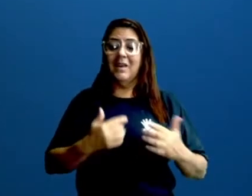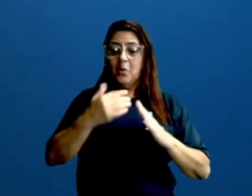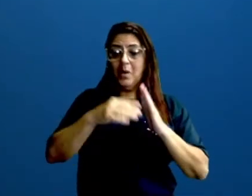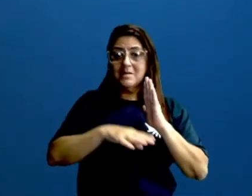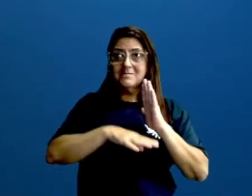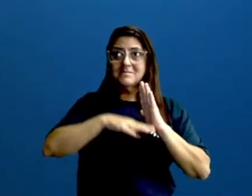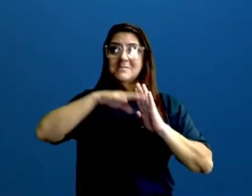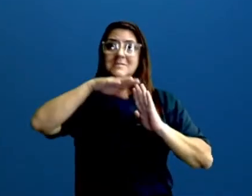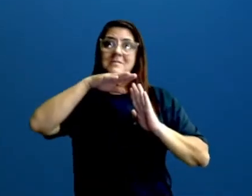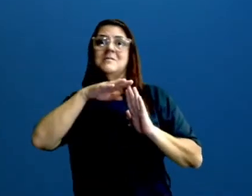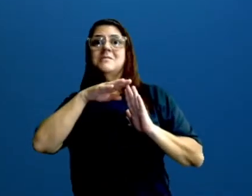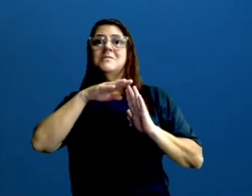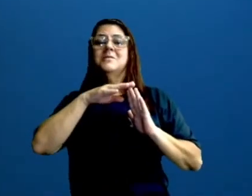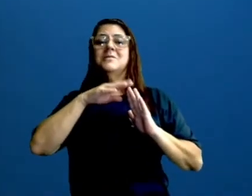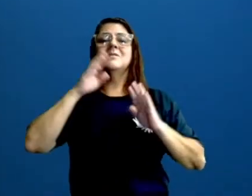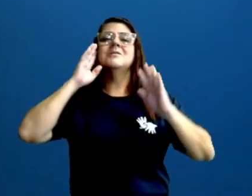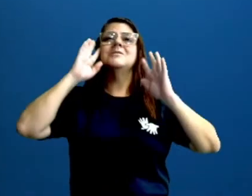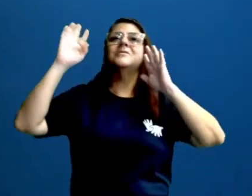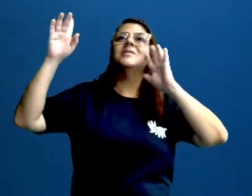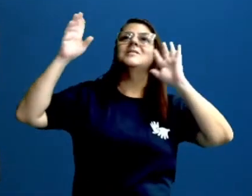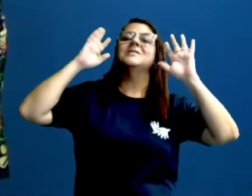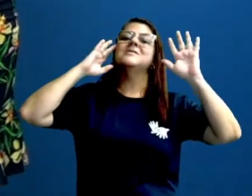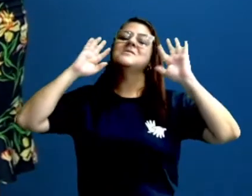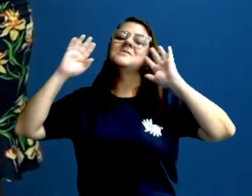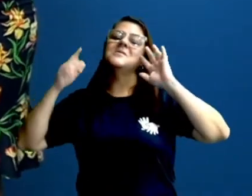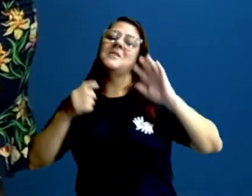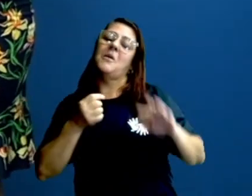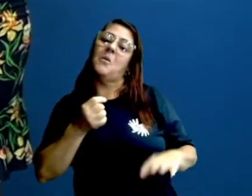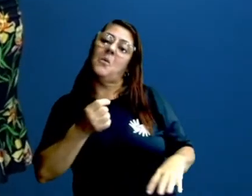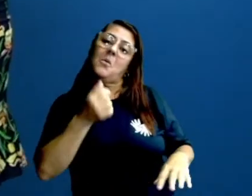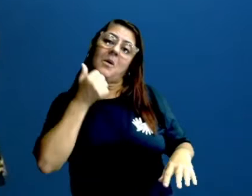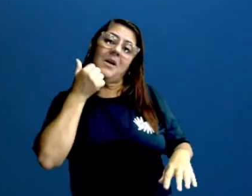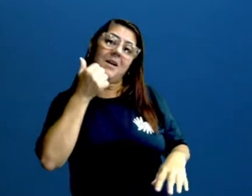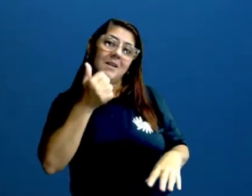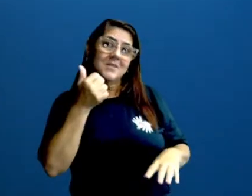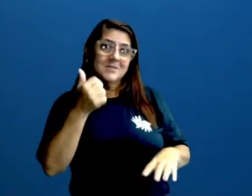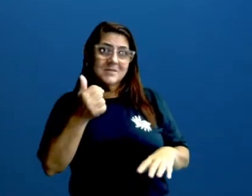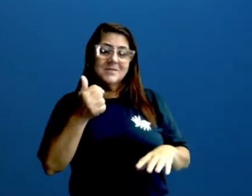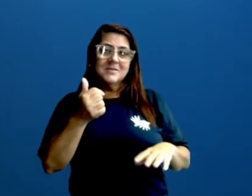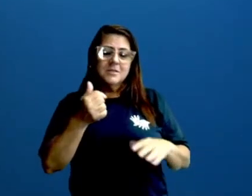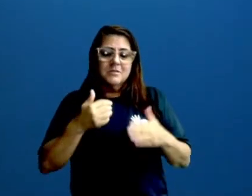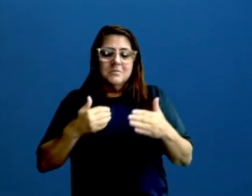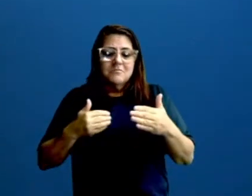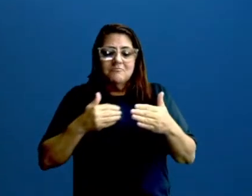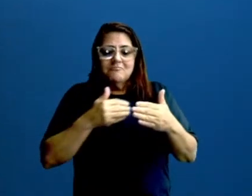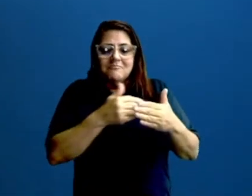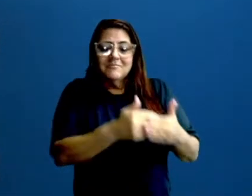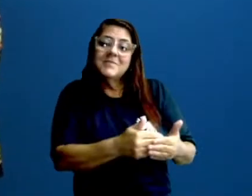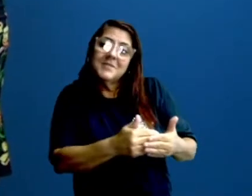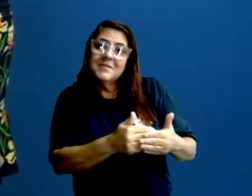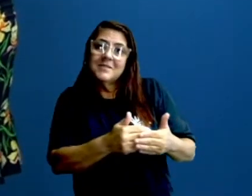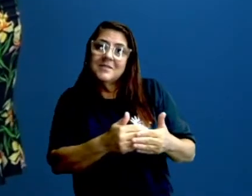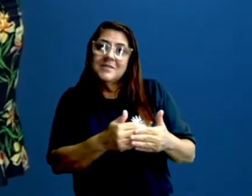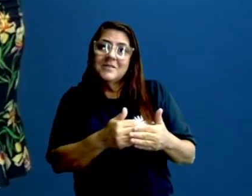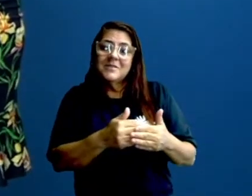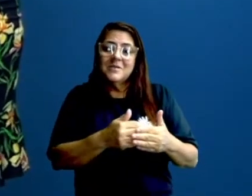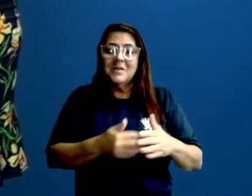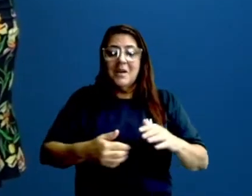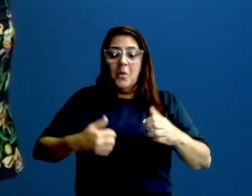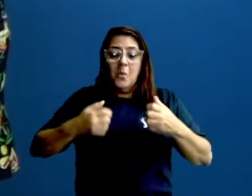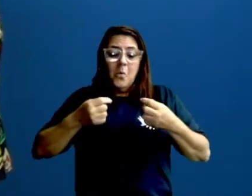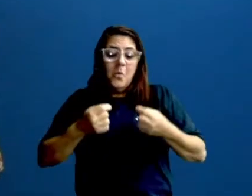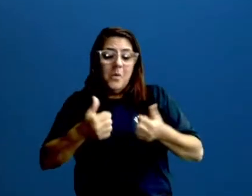inteiro e o quase nos faz sonhar. O quase é estar tão perto, é quase encostar a